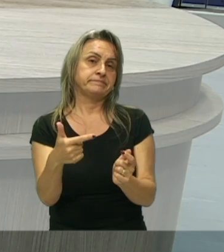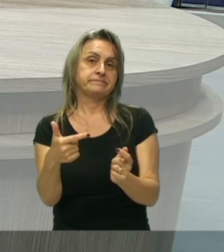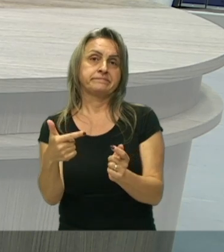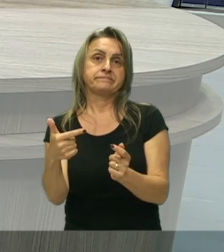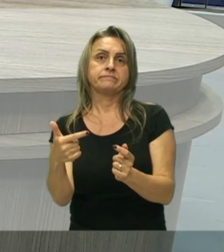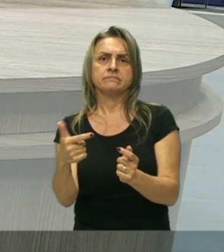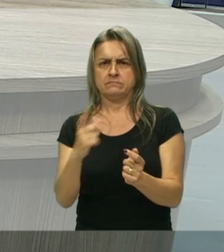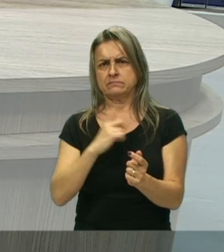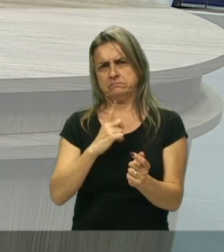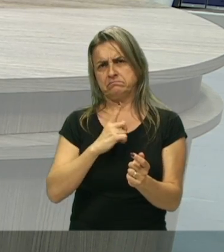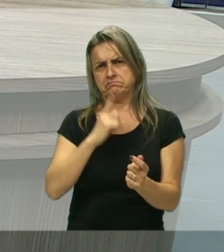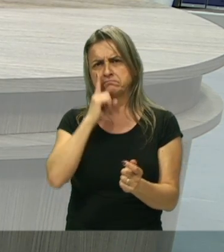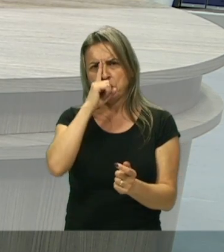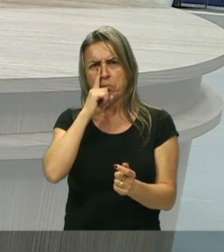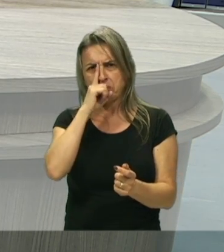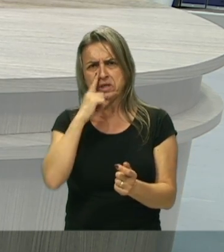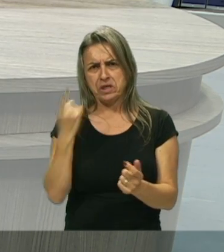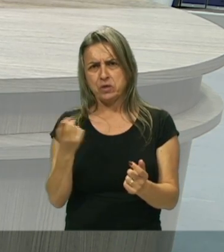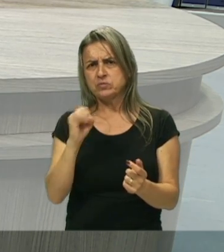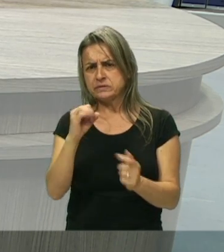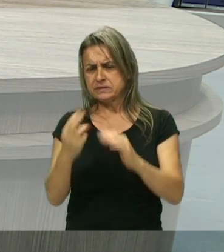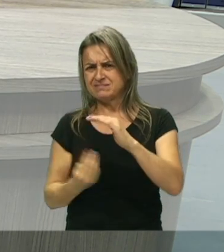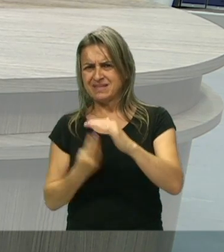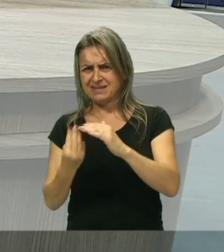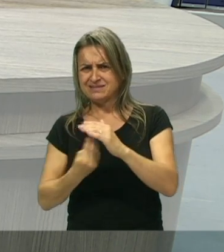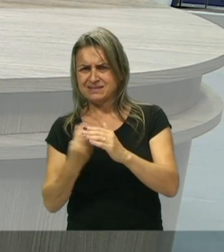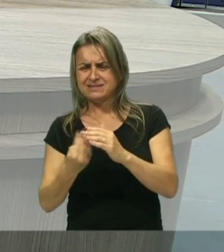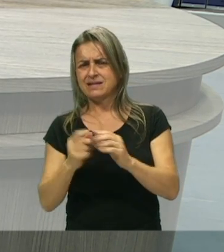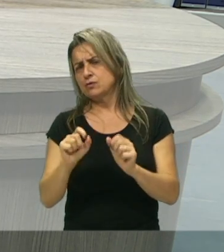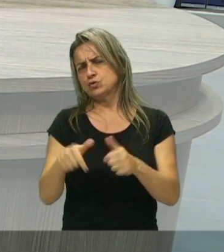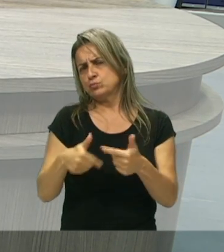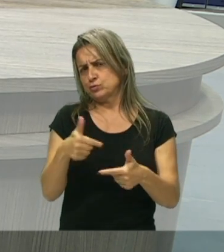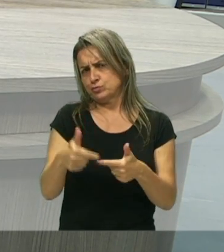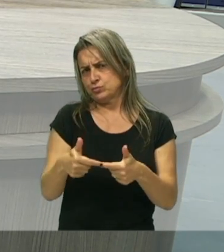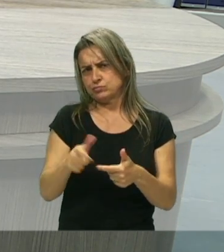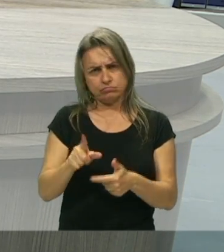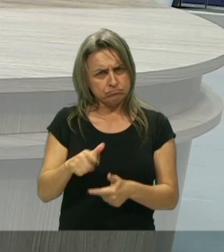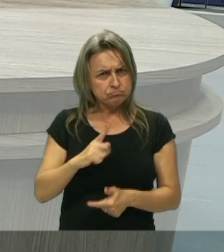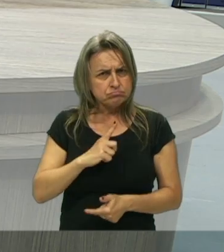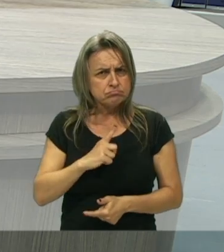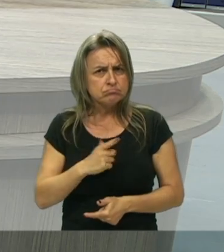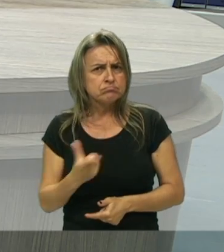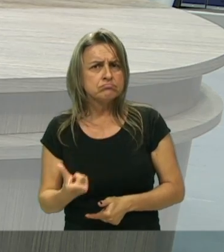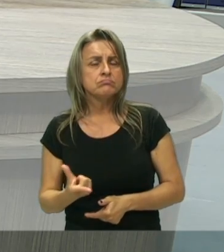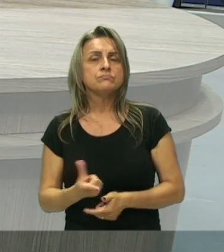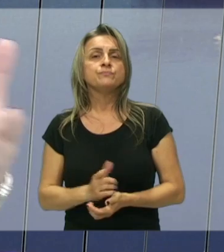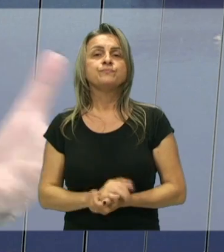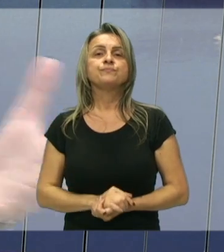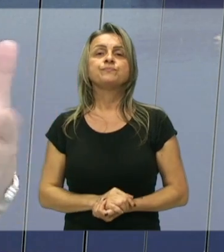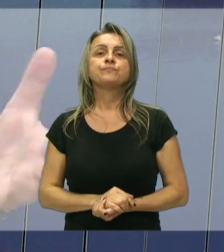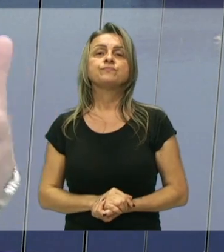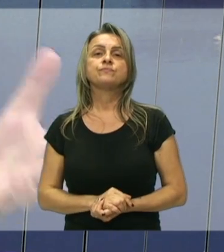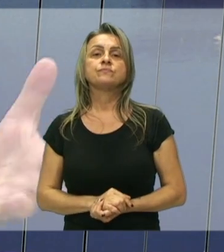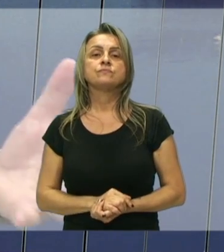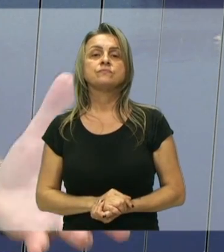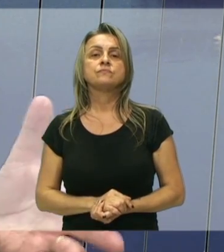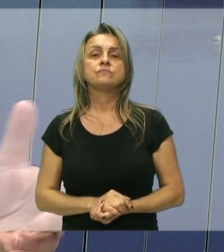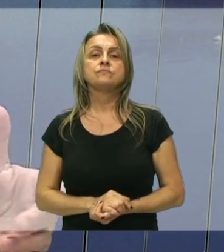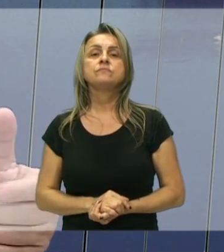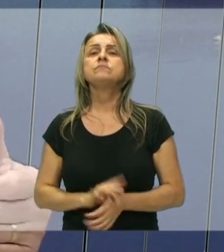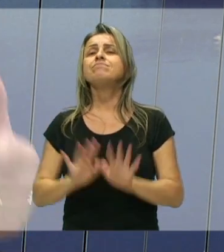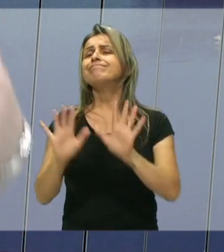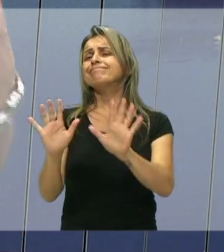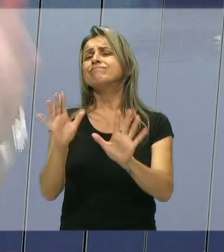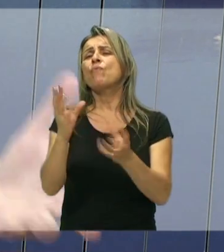esse risco com a terceirização, da precarização do serviço? Porque vamos pensar como é que funciona a iniciativa